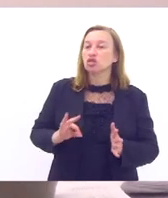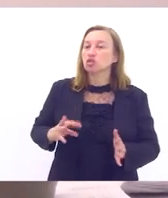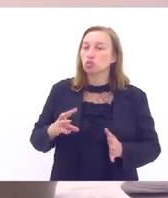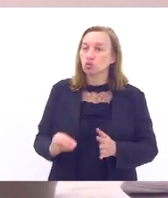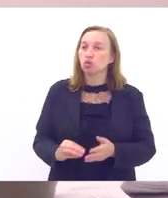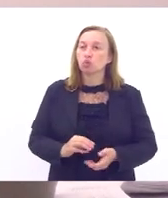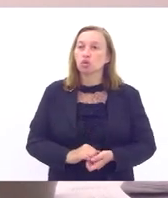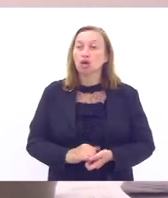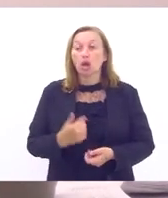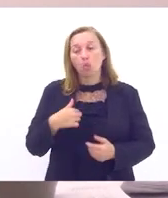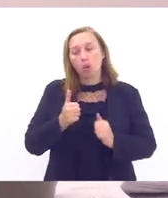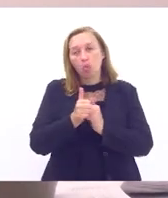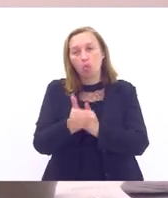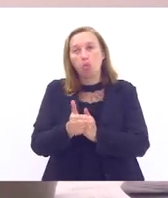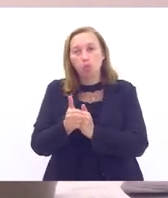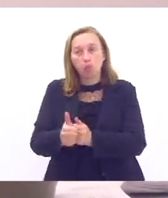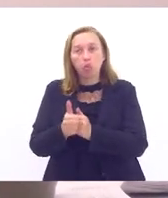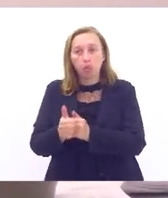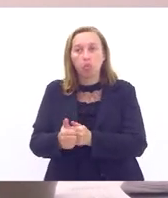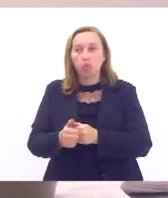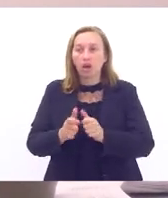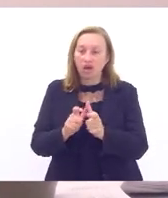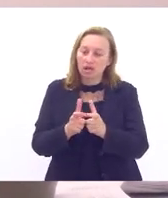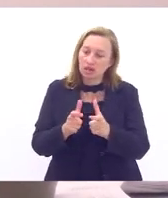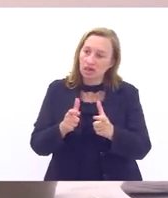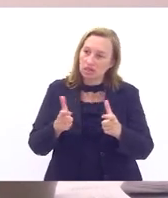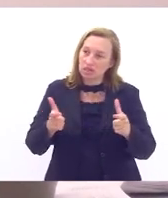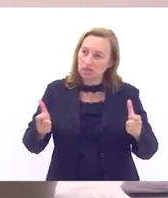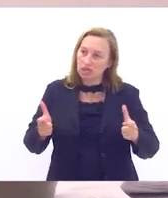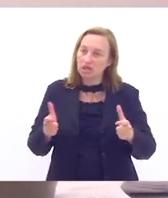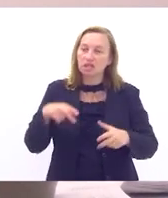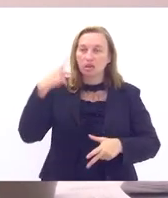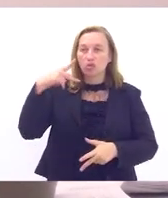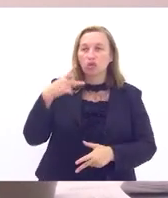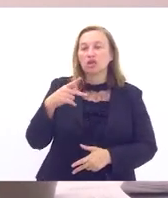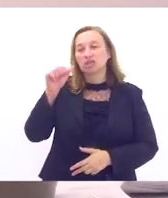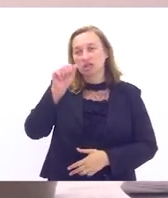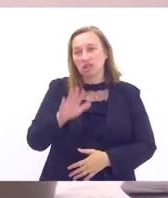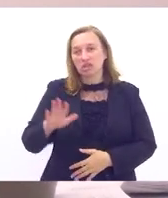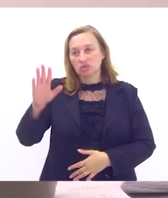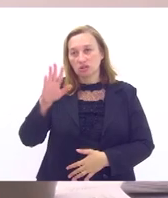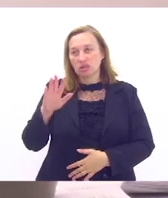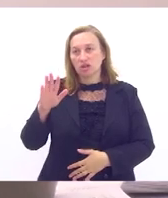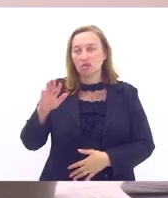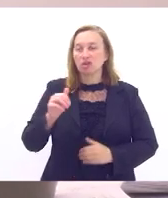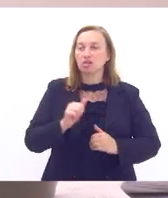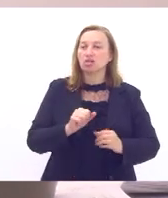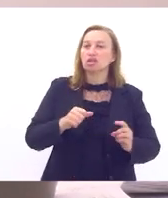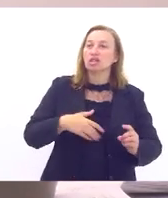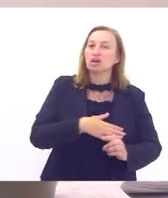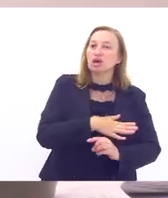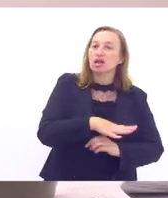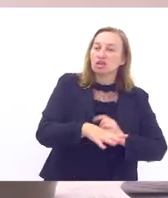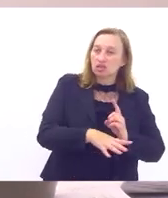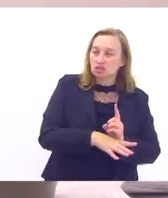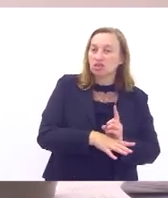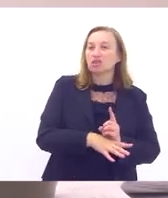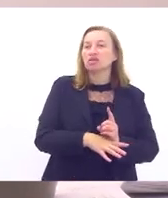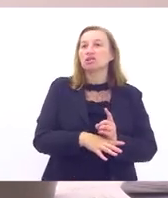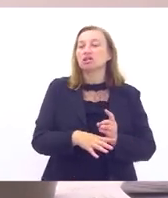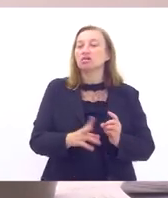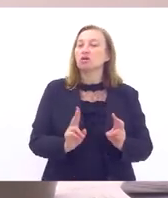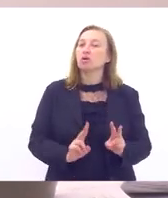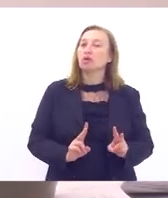eu, acompanhando a expansão da Política Nacional de Assistência Integral à Pessoa Privada de Liberdade,